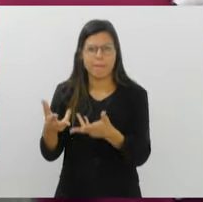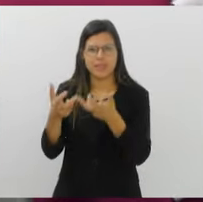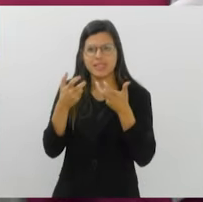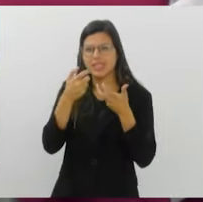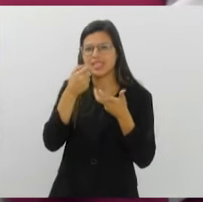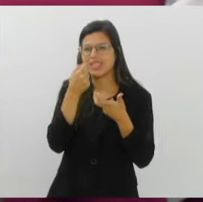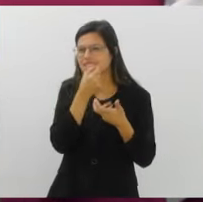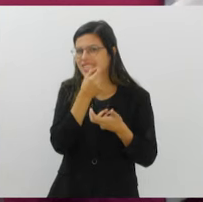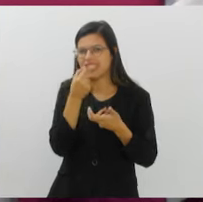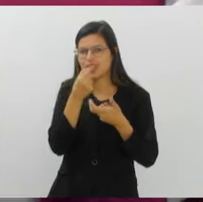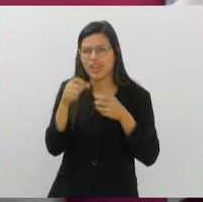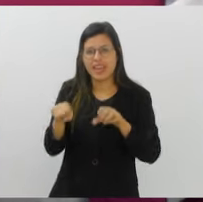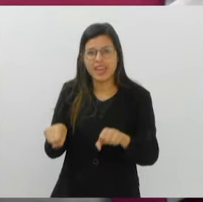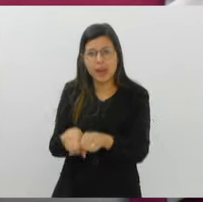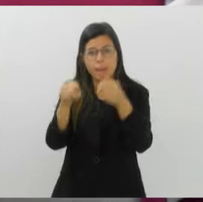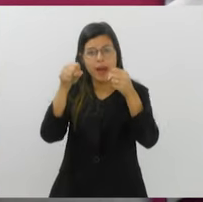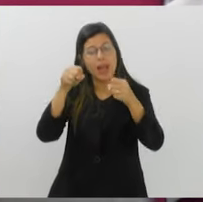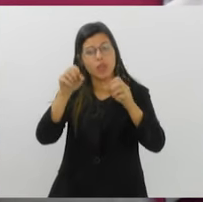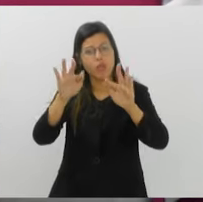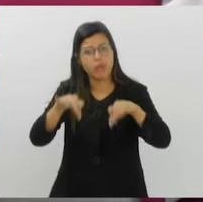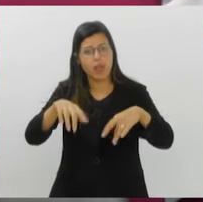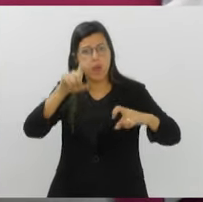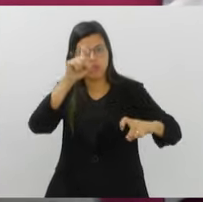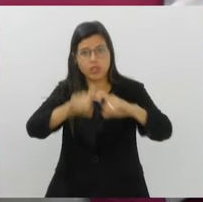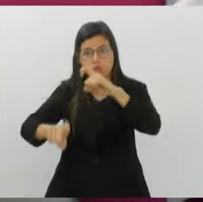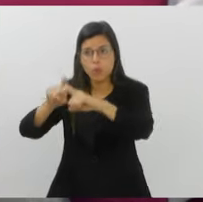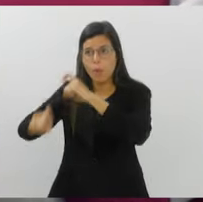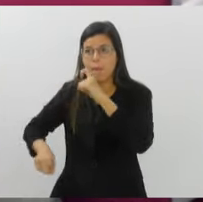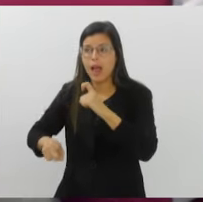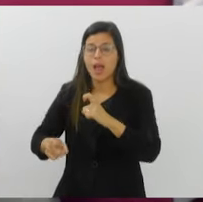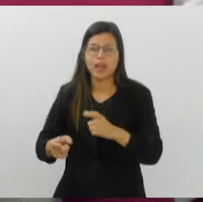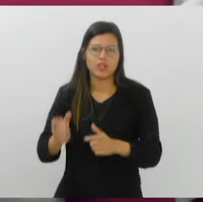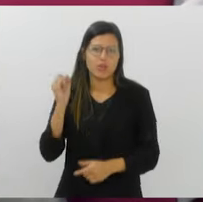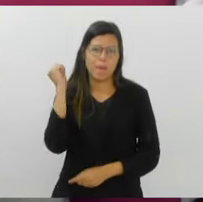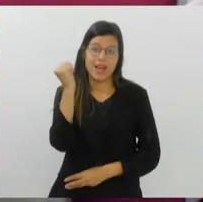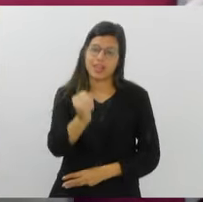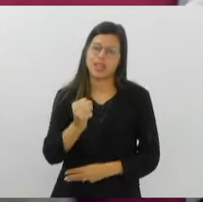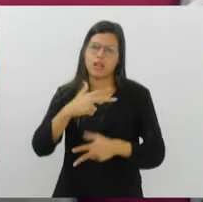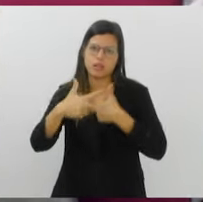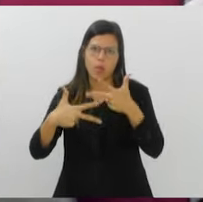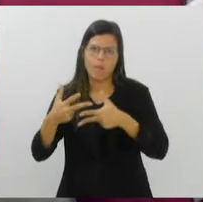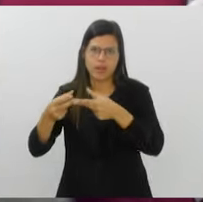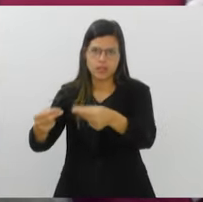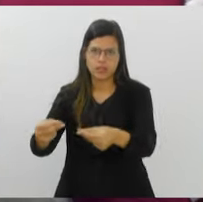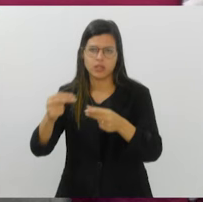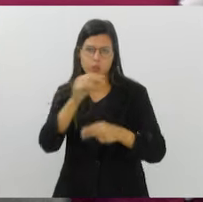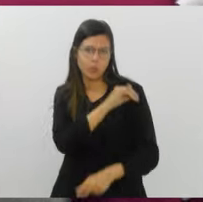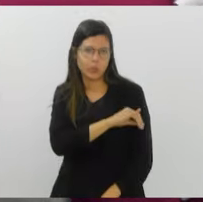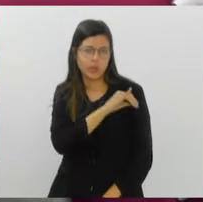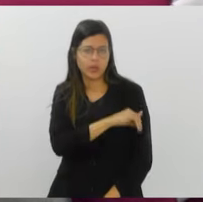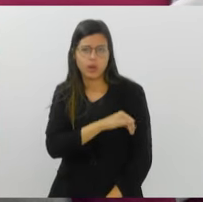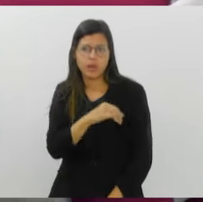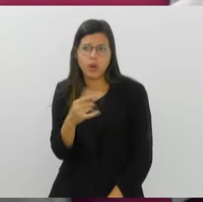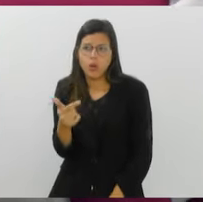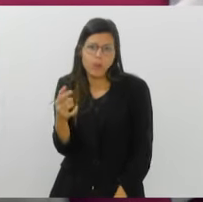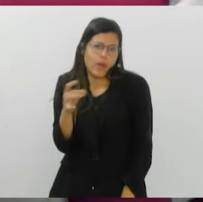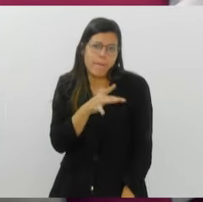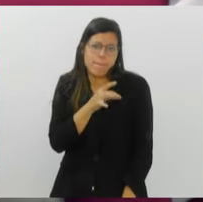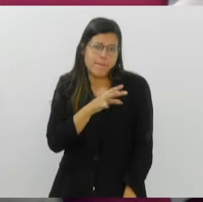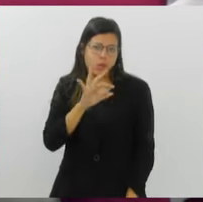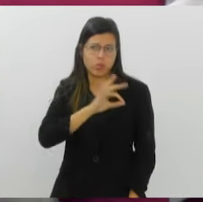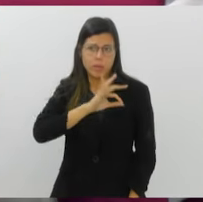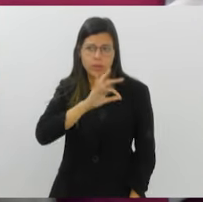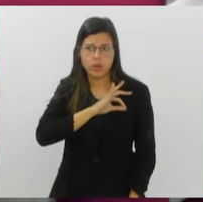E, por fim, eu vou te estuprar muito e eu vou te matar. Esse é o seu presente para o Rio de Janeiro. Eu não tenho medo dessa polícia. Eu